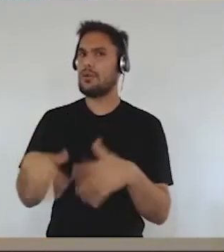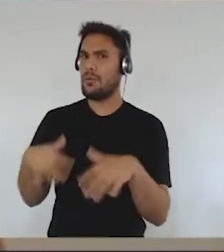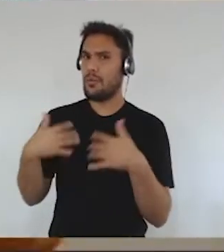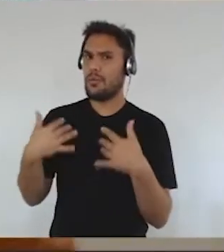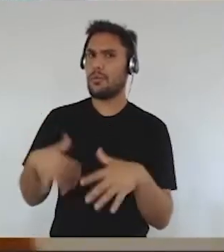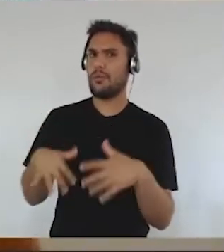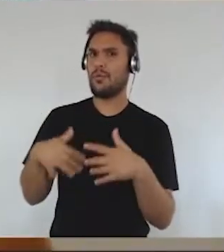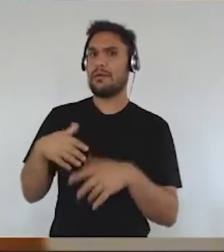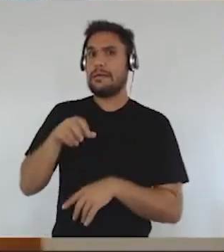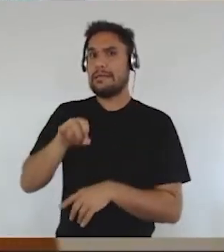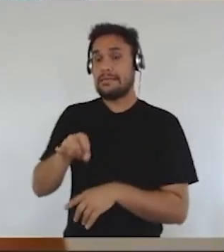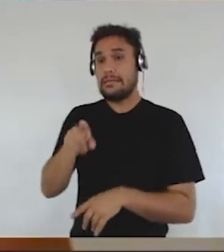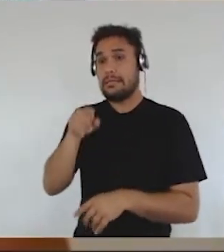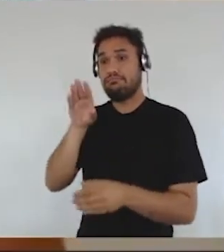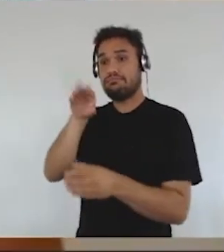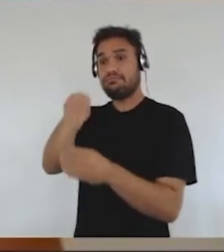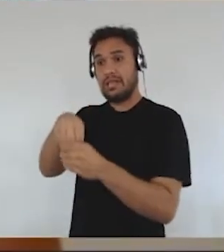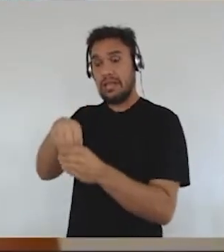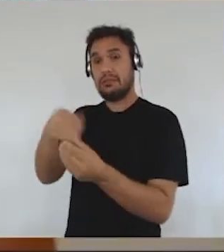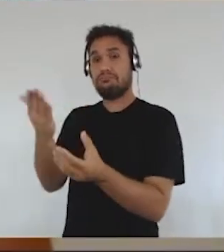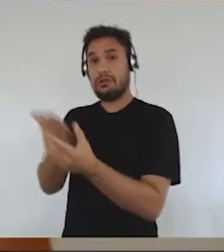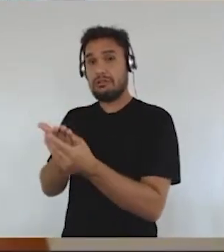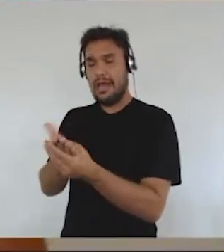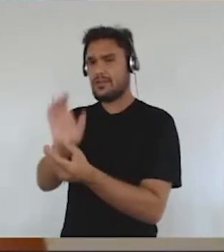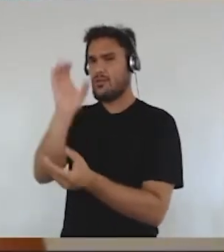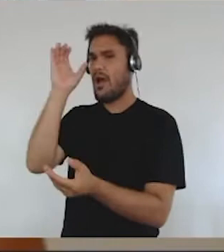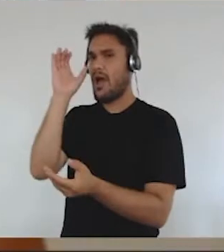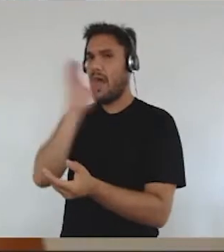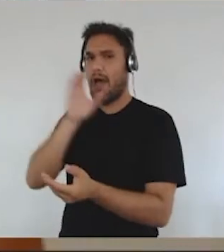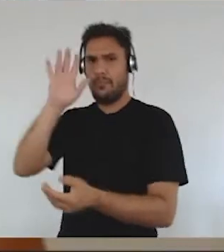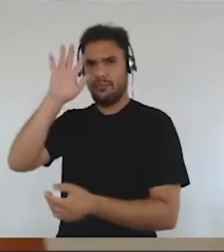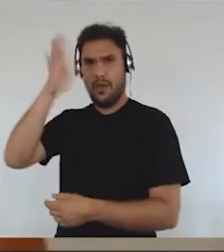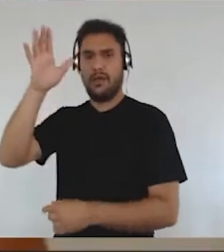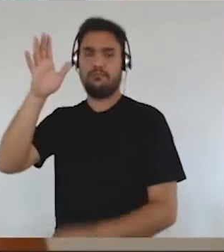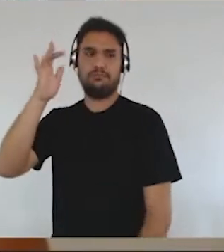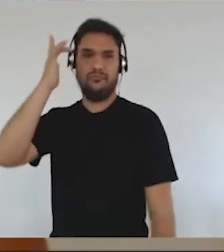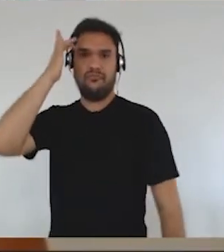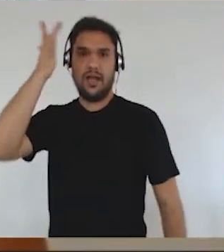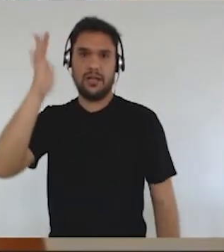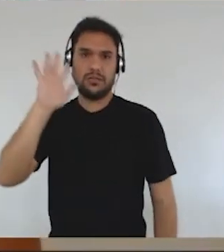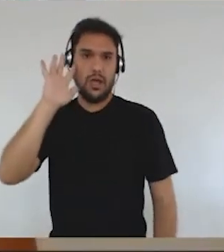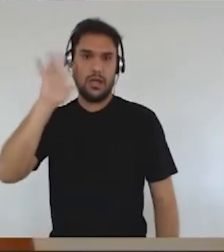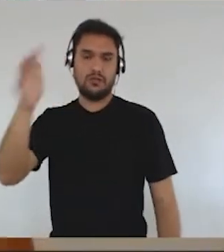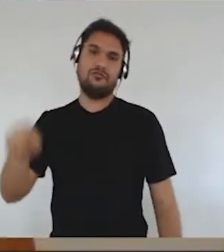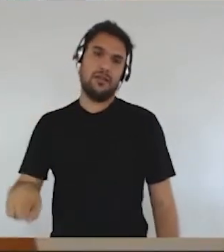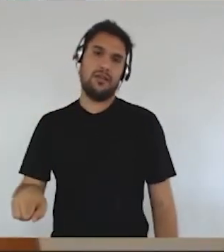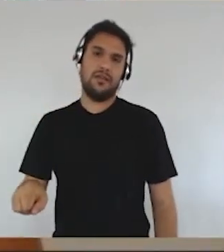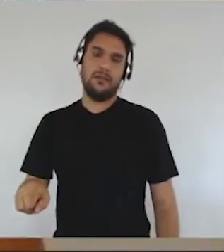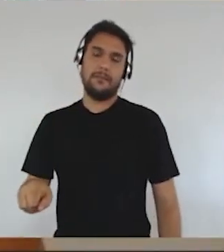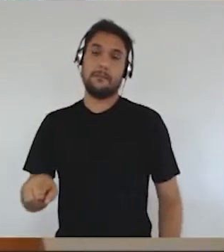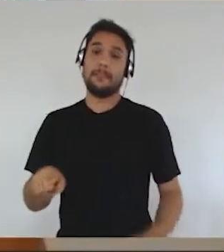gosta de rapidez, de celeridade, de eficiência, porque não vão